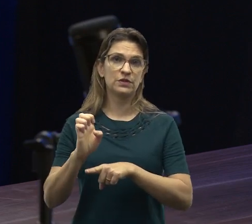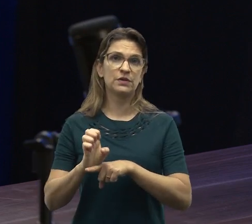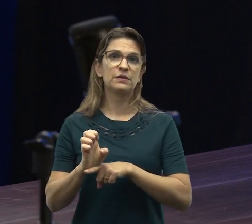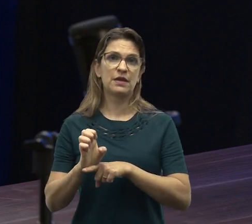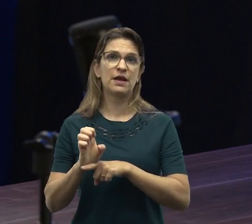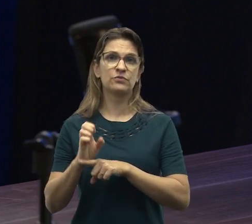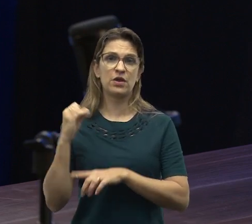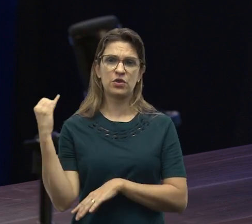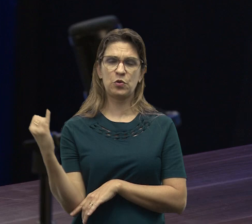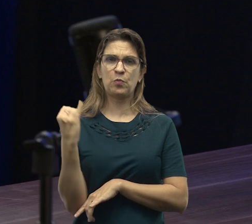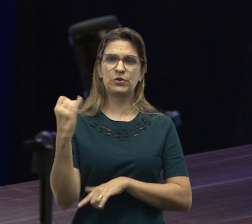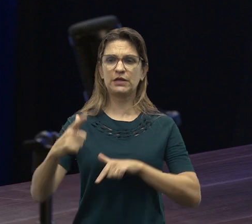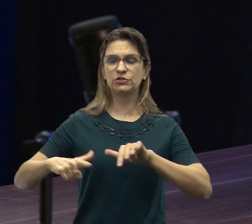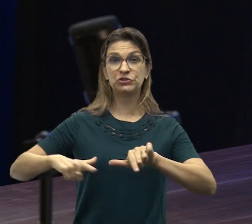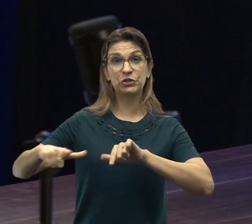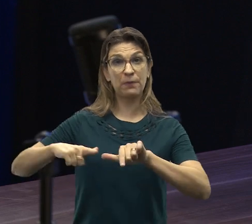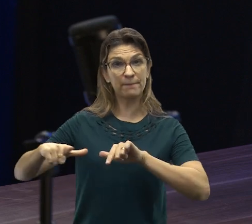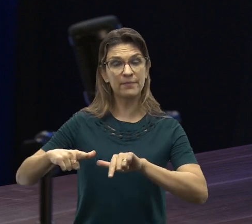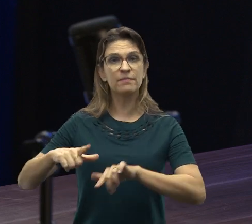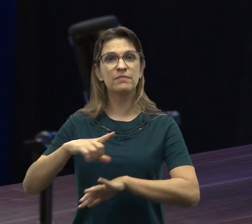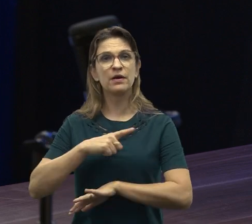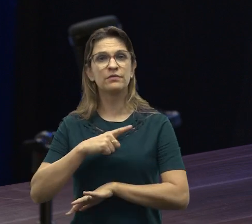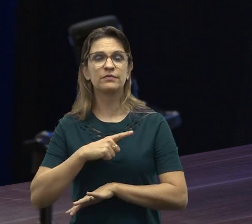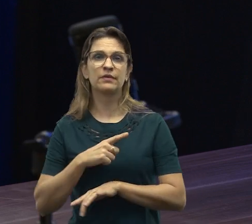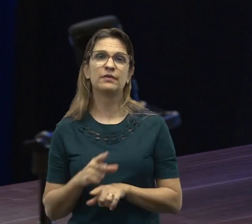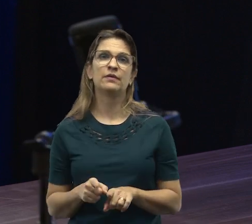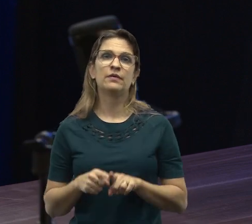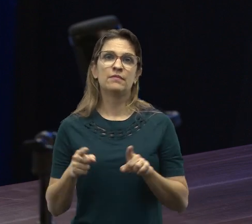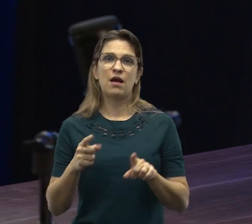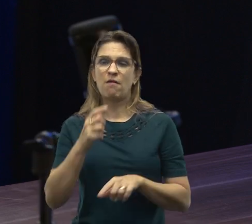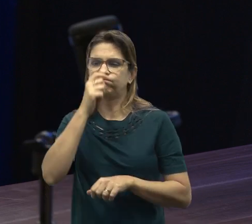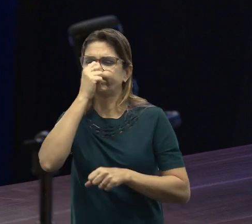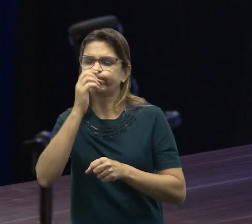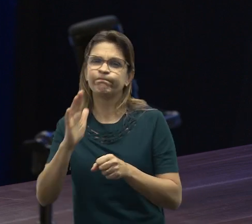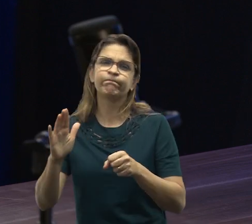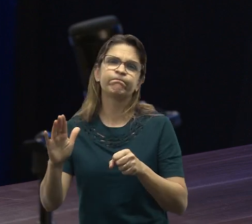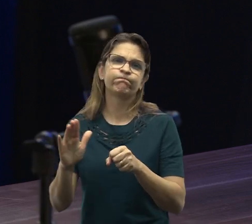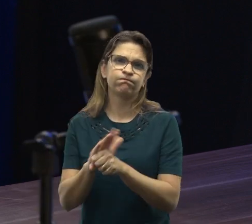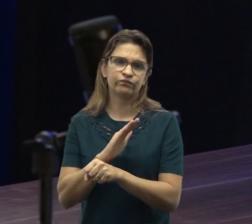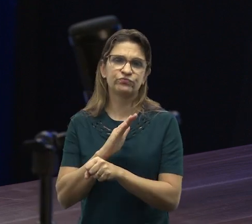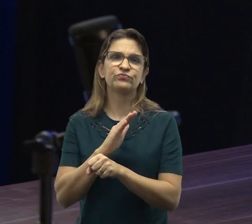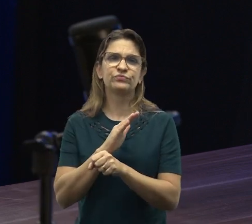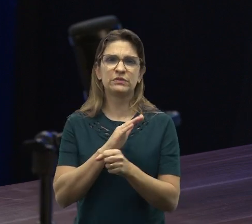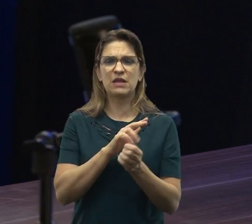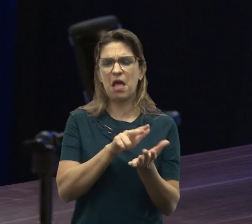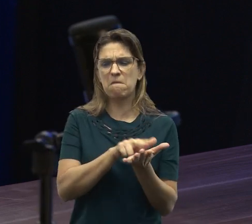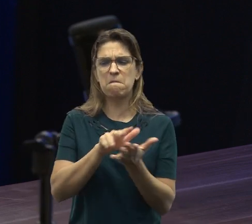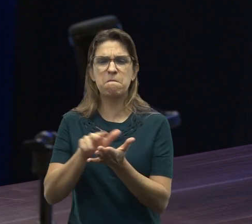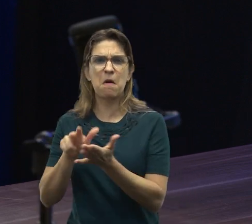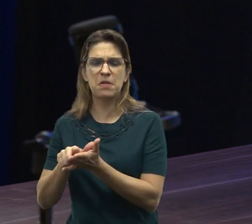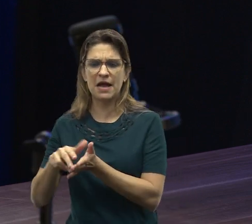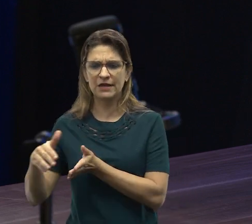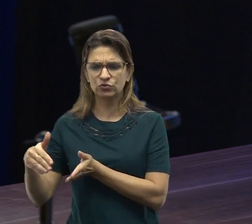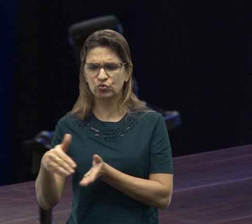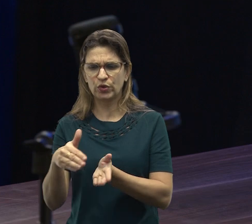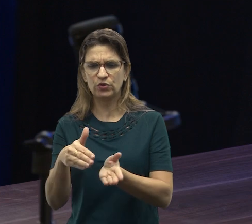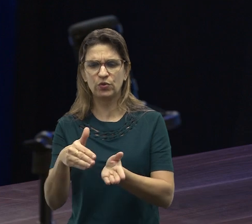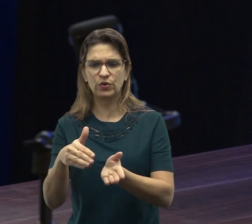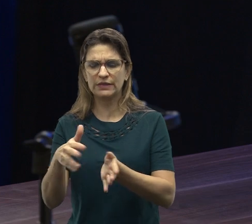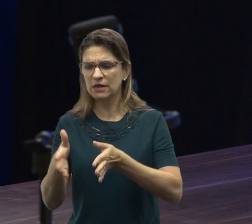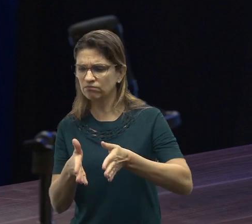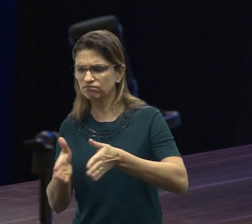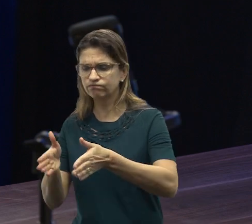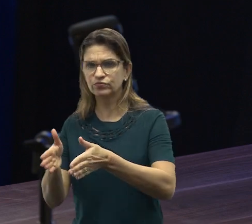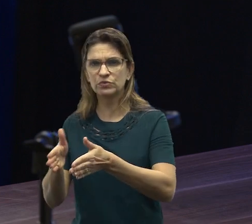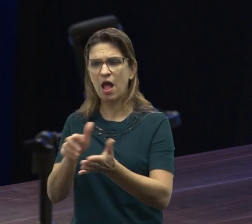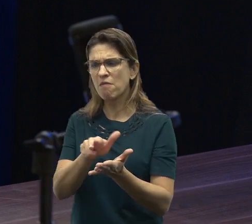hoje está vivendo um processo de superlotação, com macas no pronto-socorro, nos corredores, sabe? Mas isso